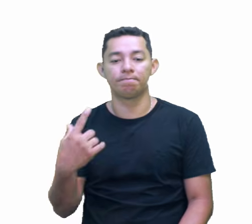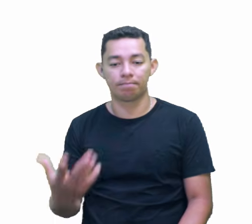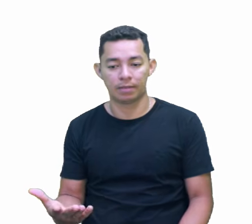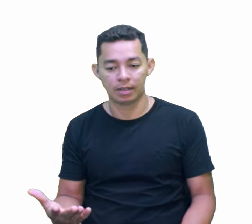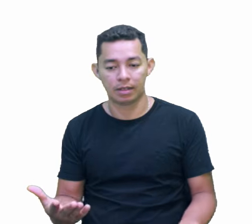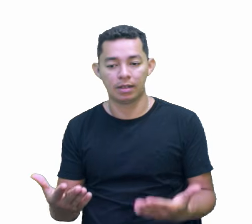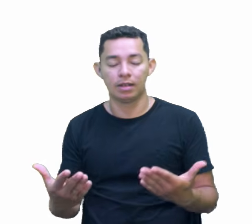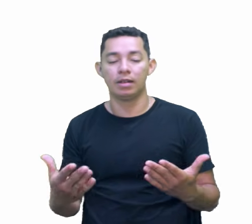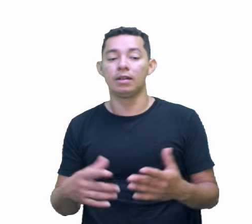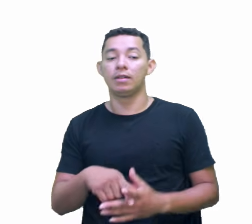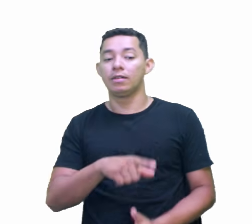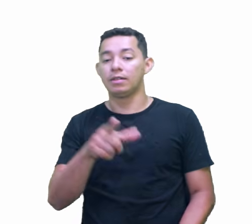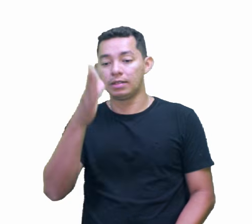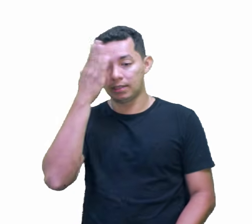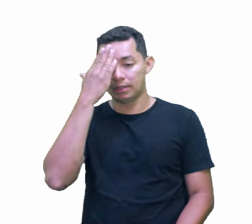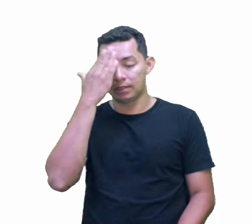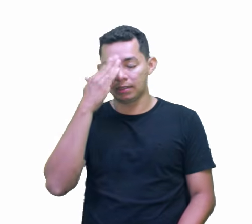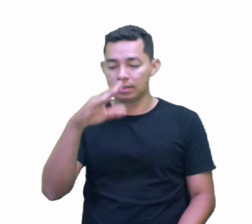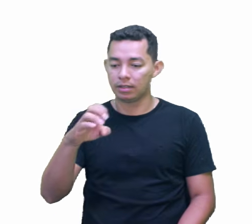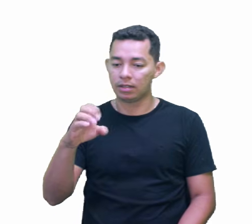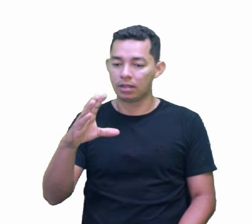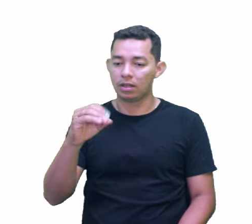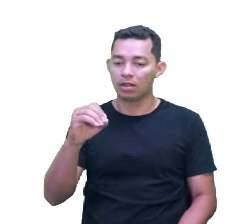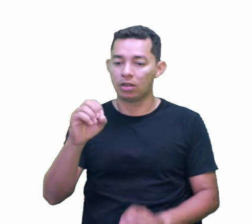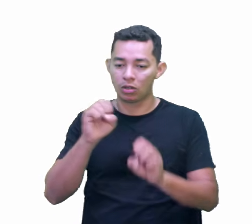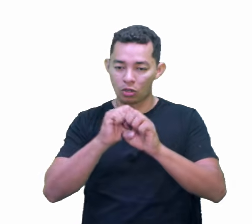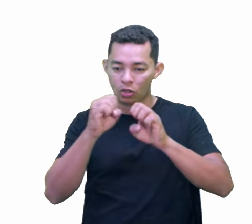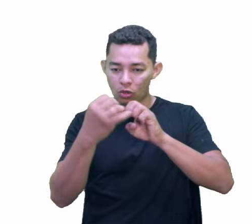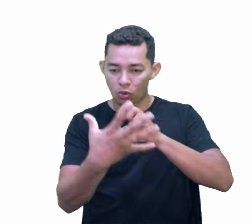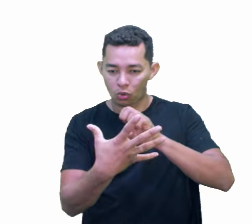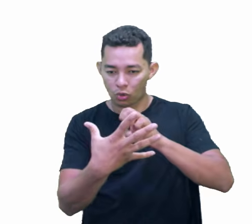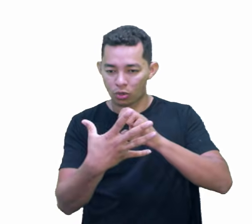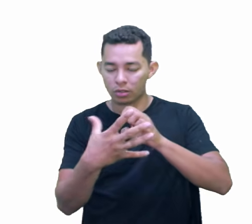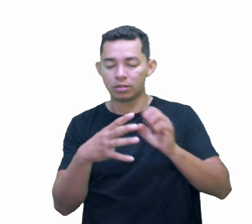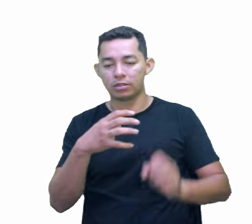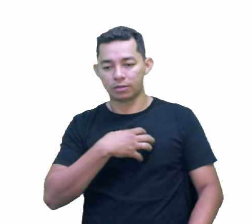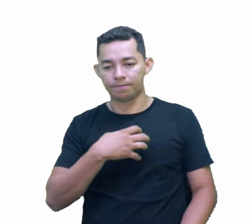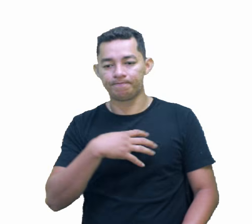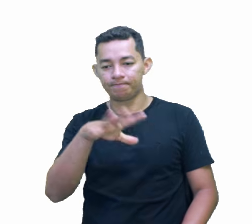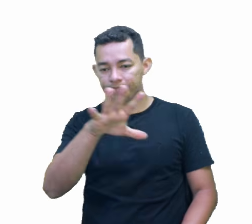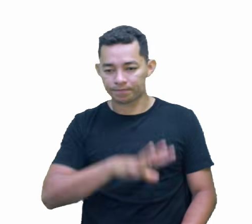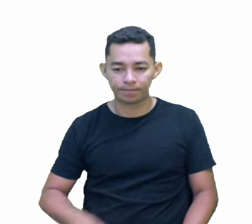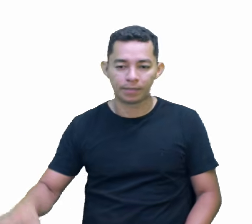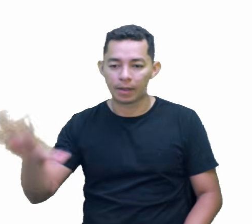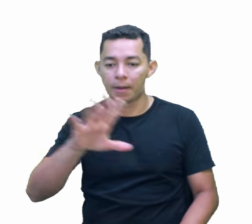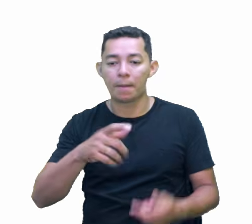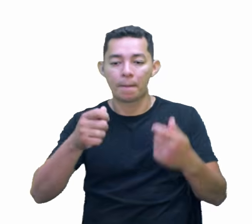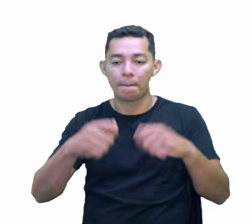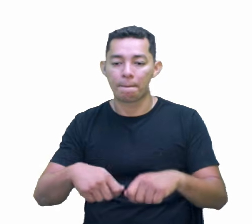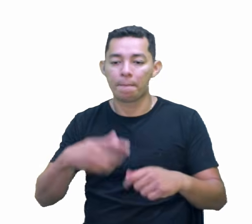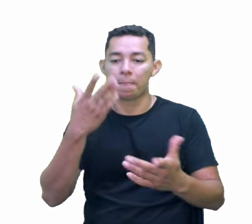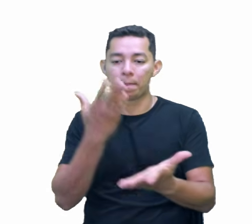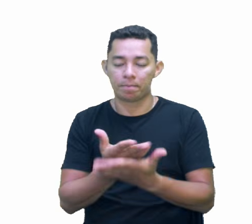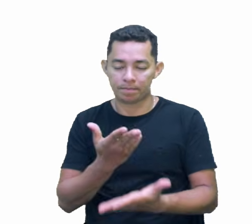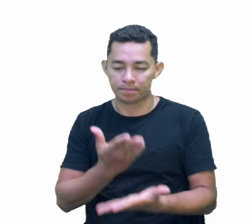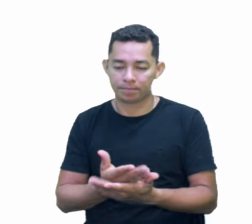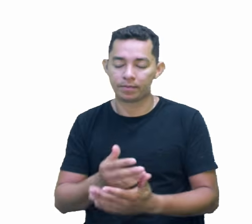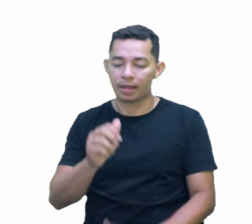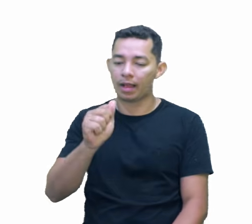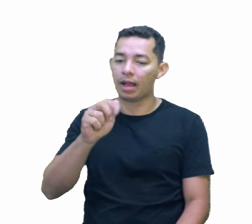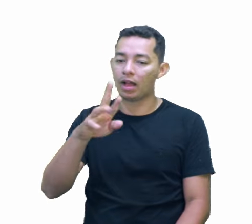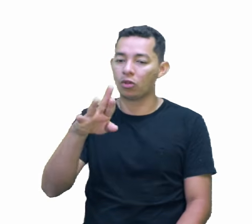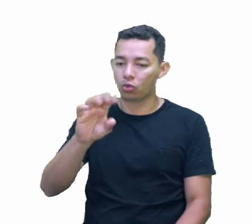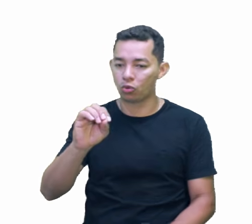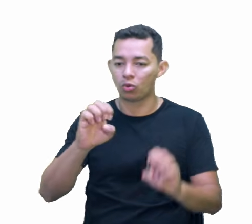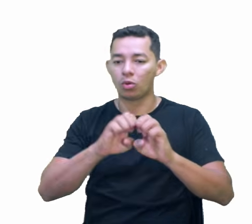para você entender a ecologia, de uma forma geral, você precisa estudar a autoecologia